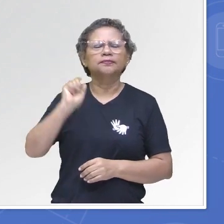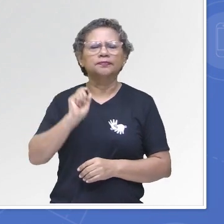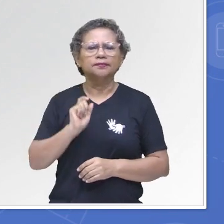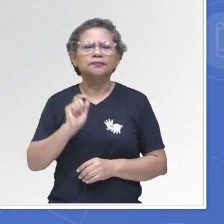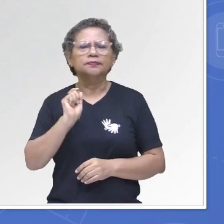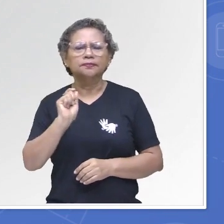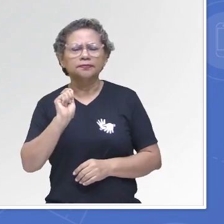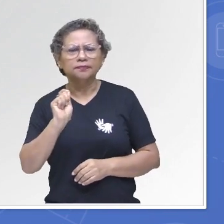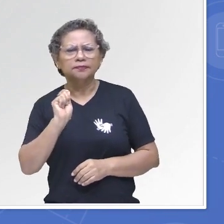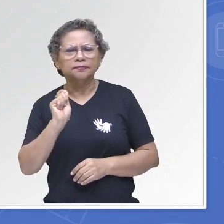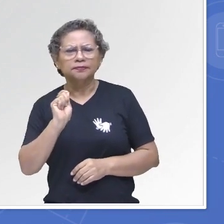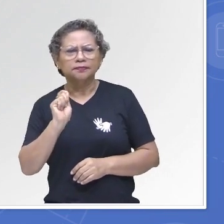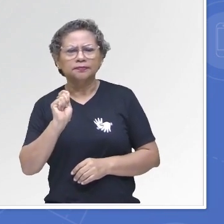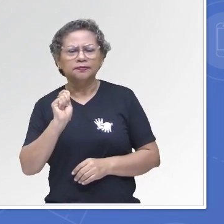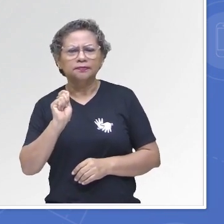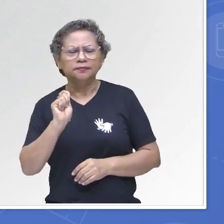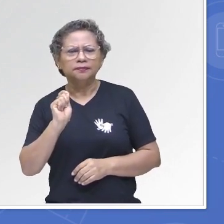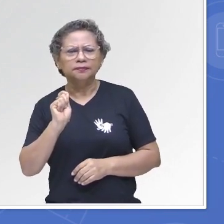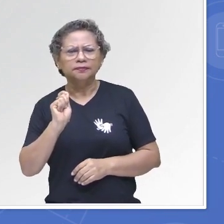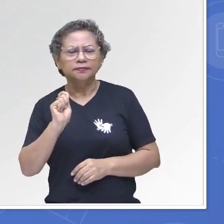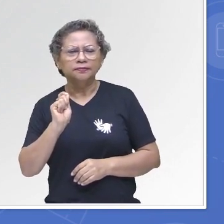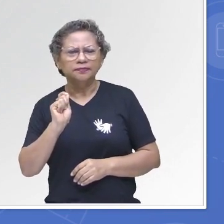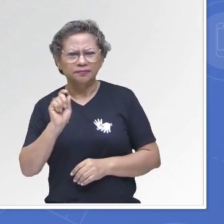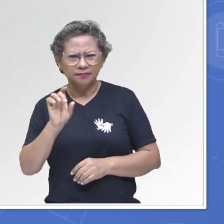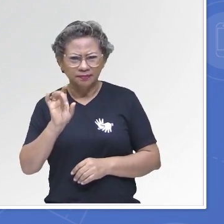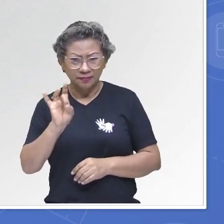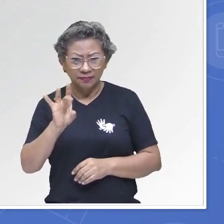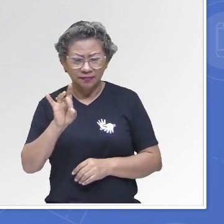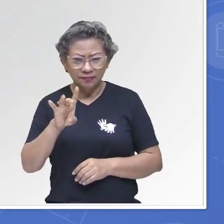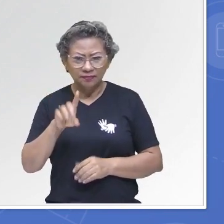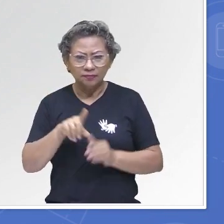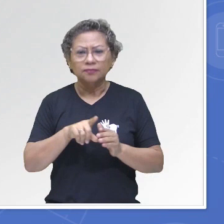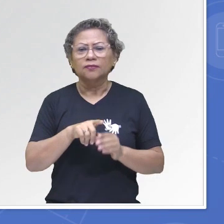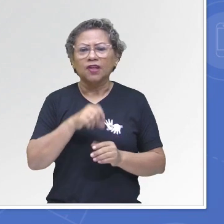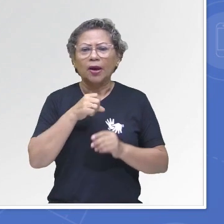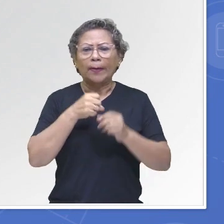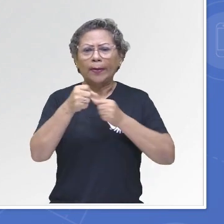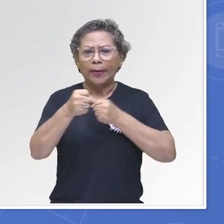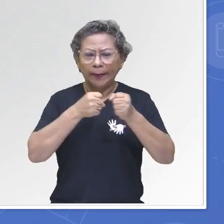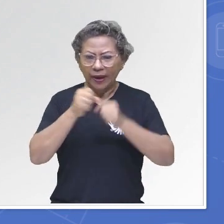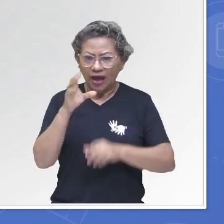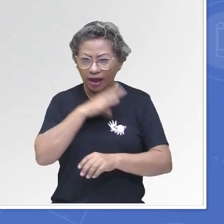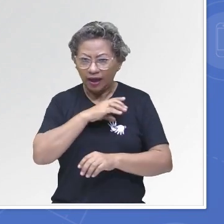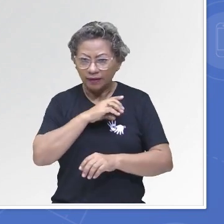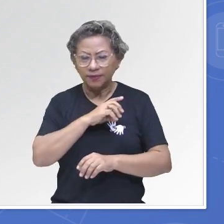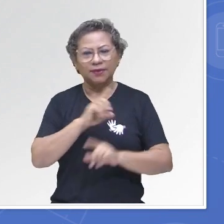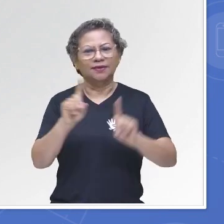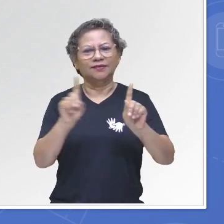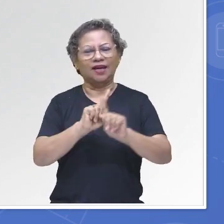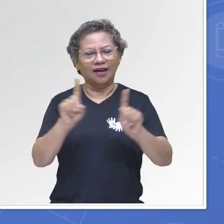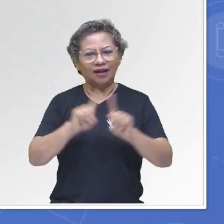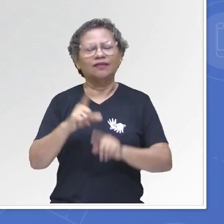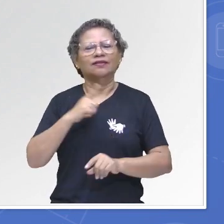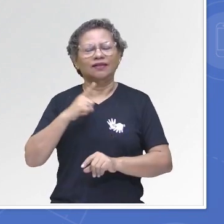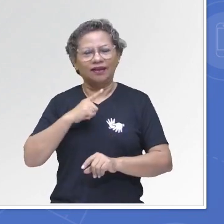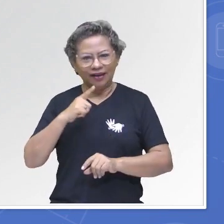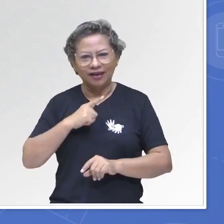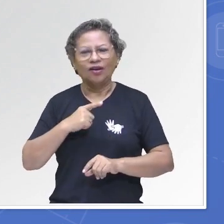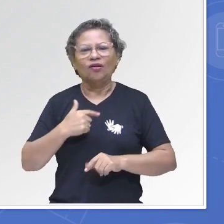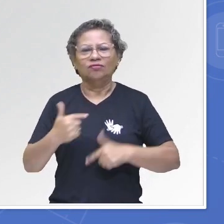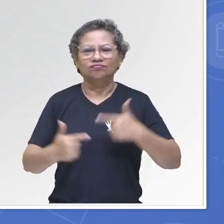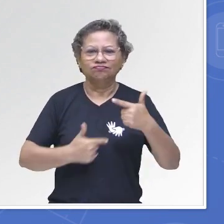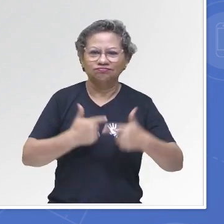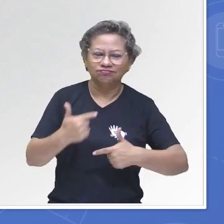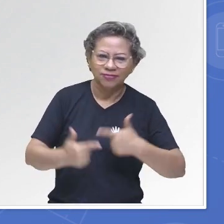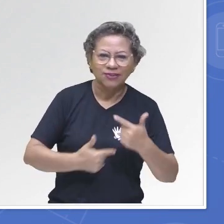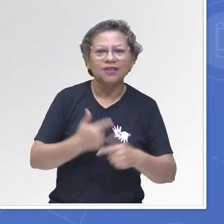o trabalho é feito, a gente pensa que é só fazer uma entrevistinha rápida e, na verdade, a gente não sabe o trabalho que dá, né? É um